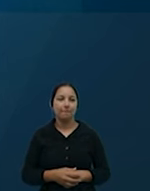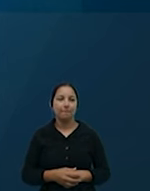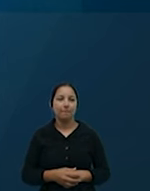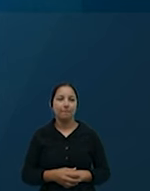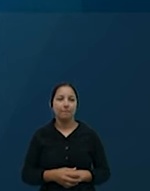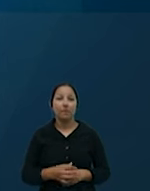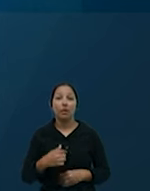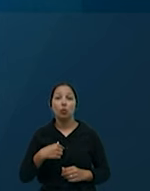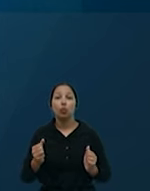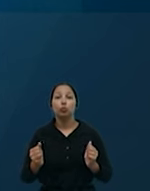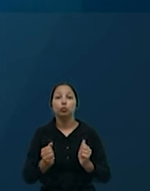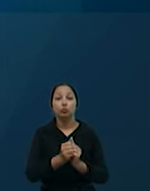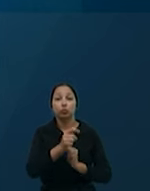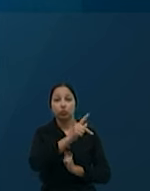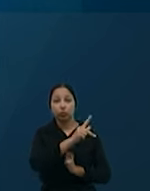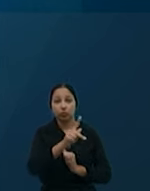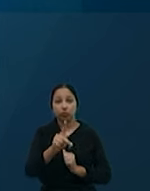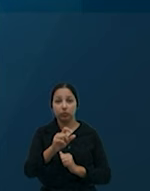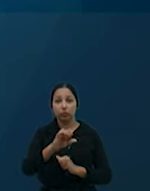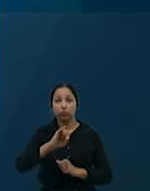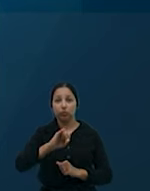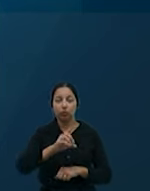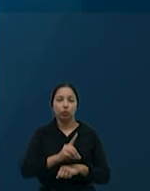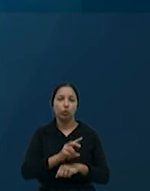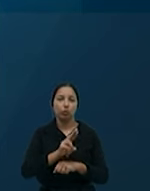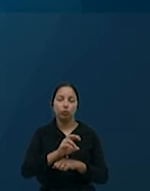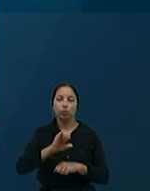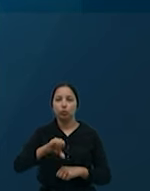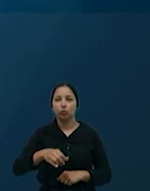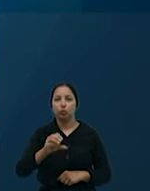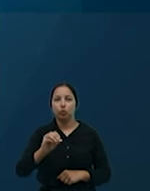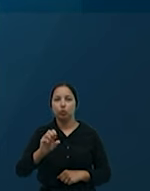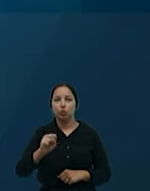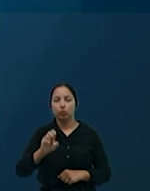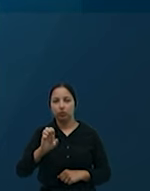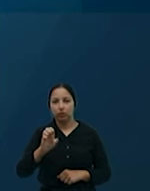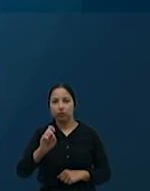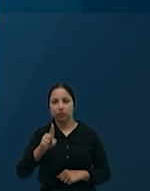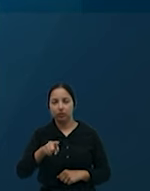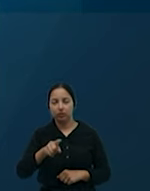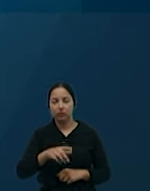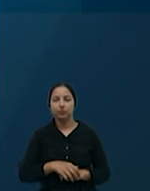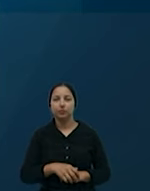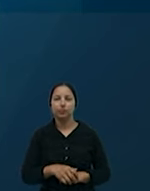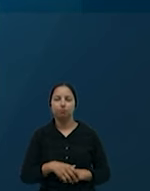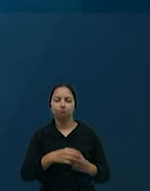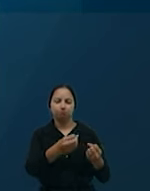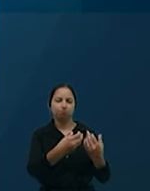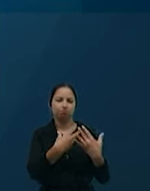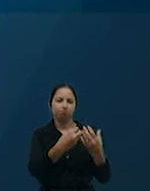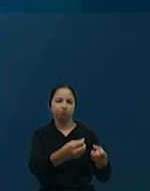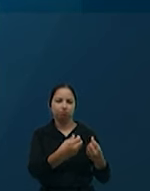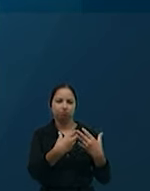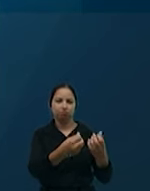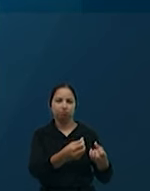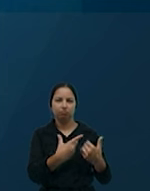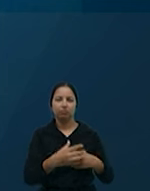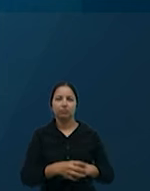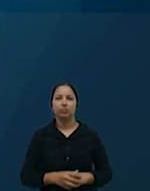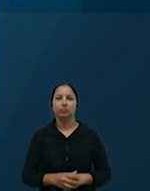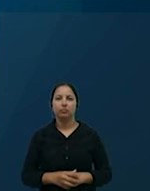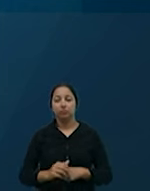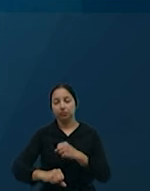doutrinador José Antônio Savares. Em 2012, eu me desloquei da minha cidade, a cidade de